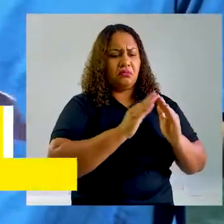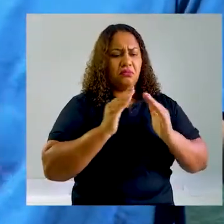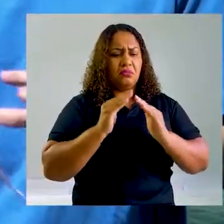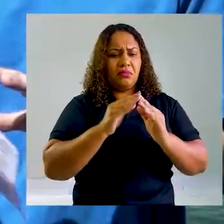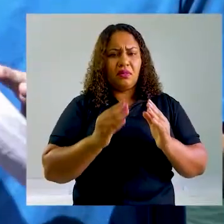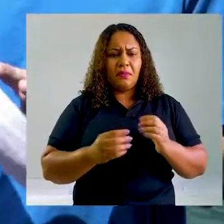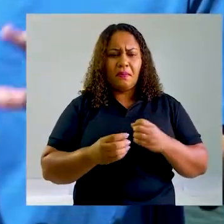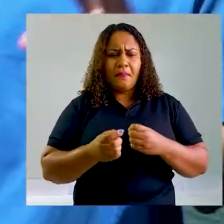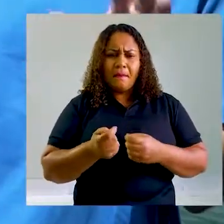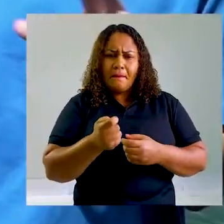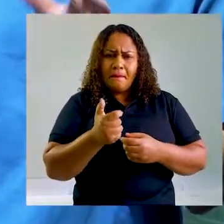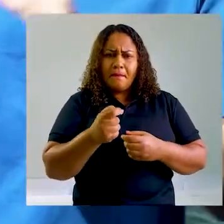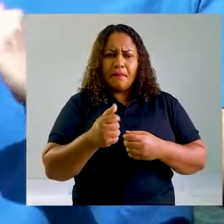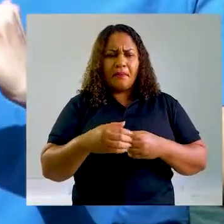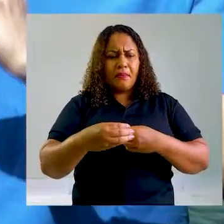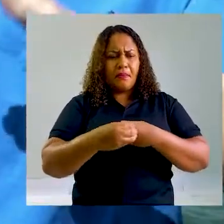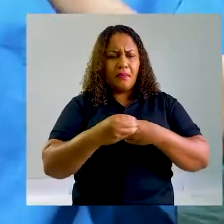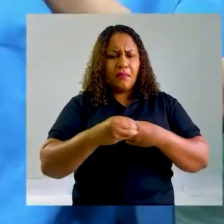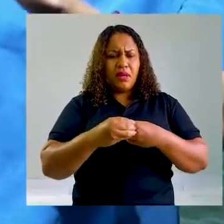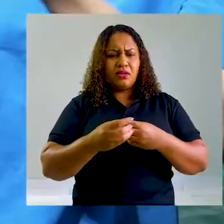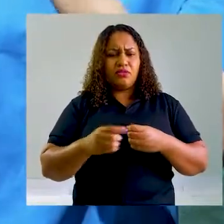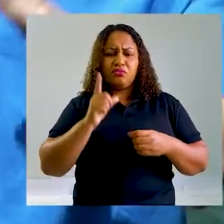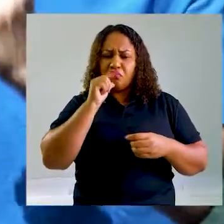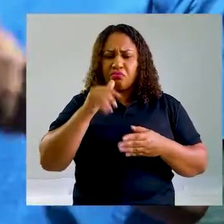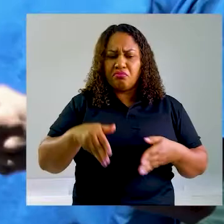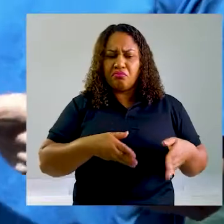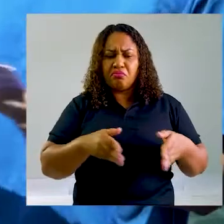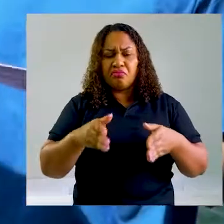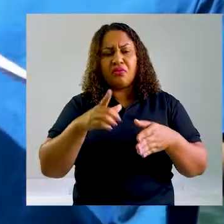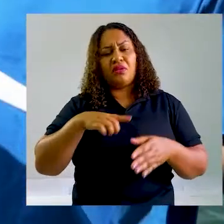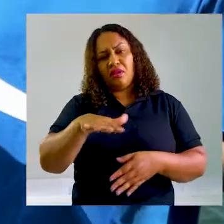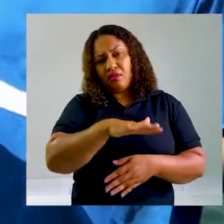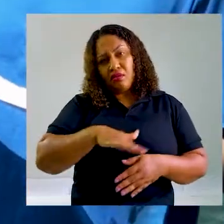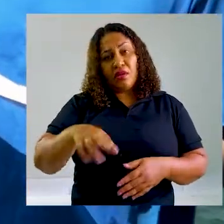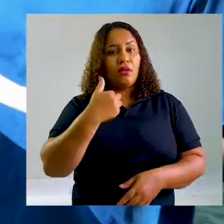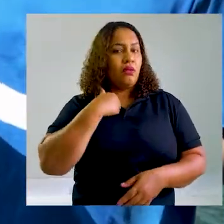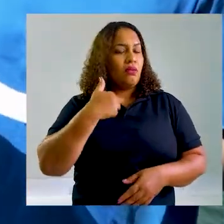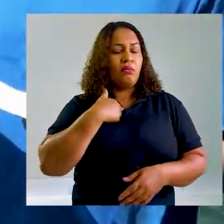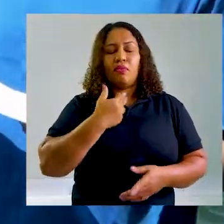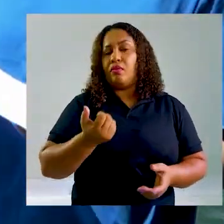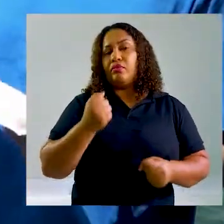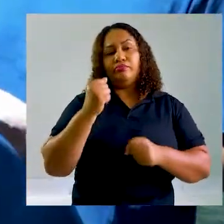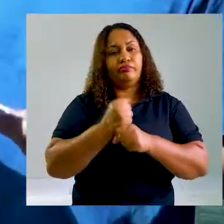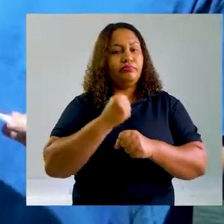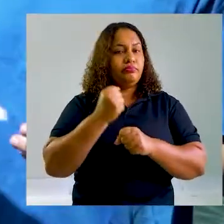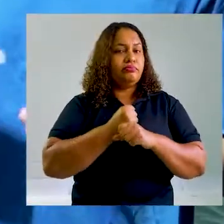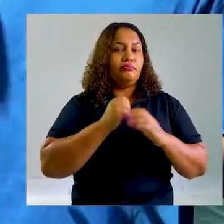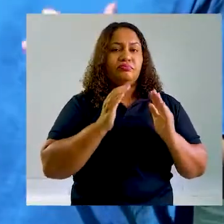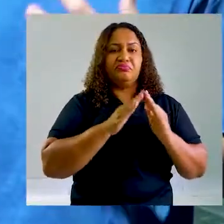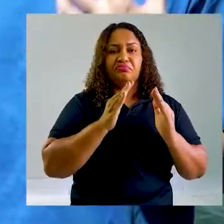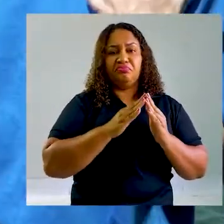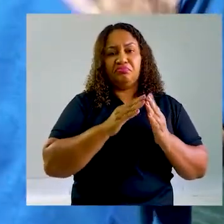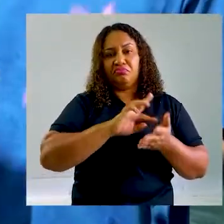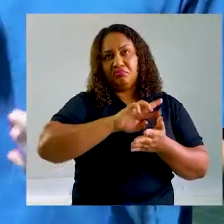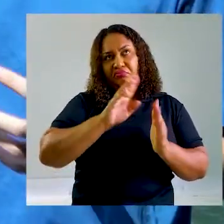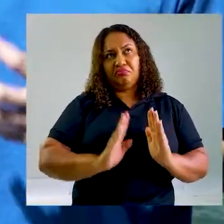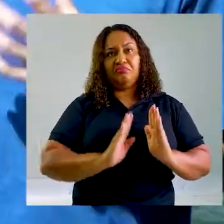são feitas praticamente no leito do rio, que é o leito de vazão, né? Então existem áreas que não são apropriadas para